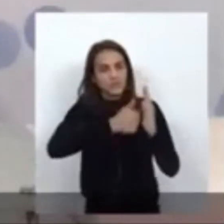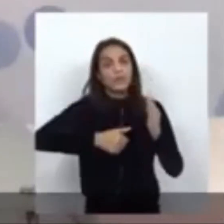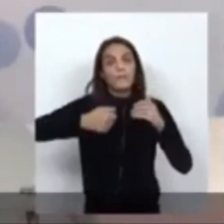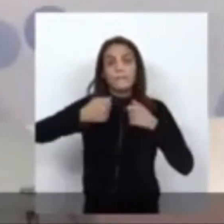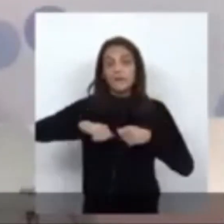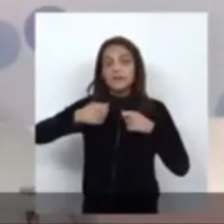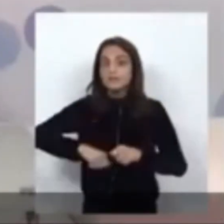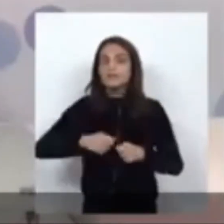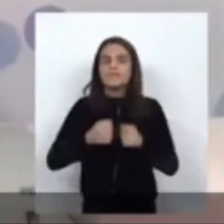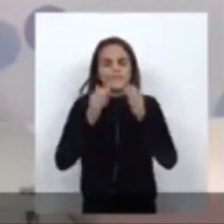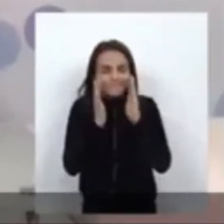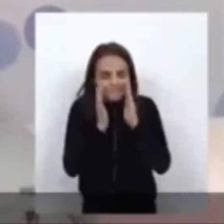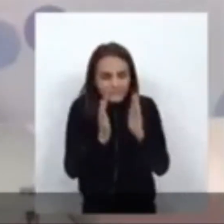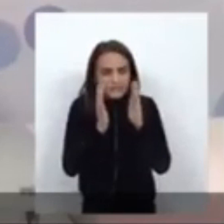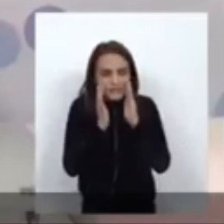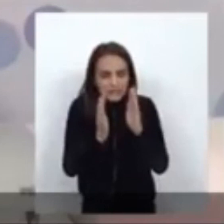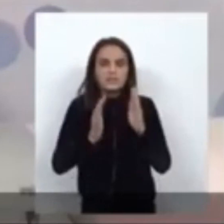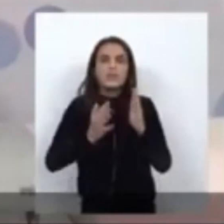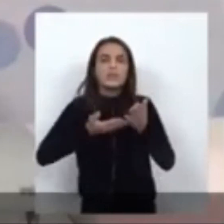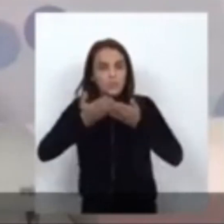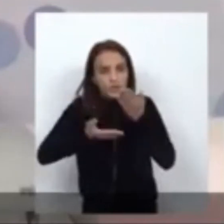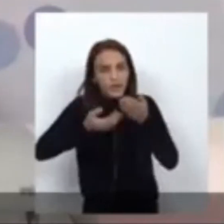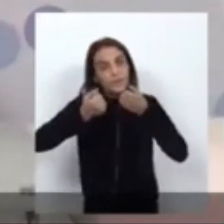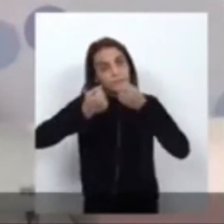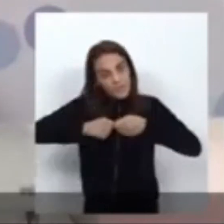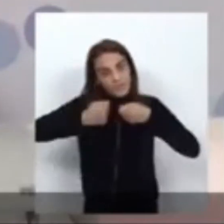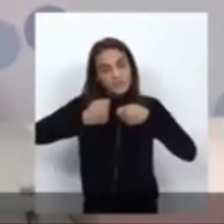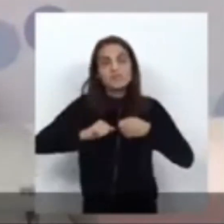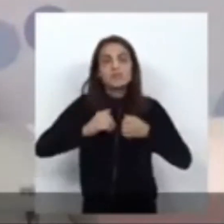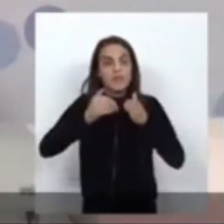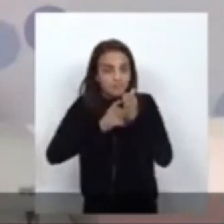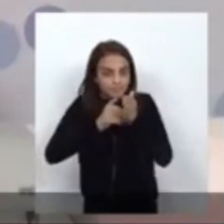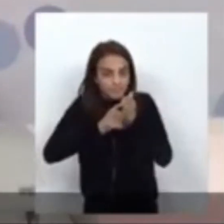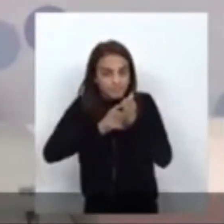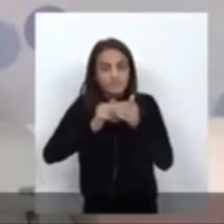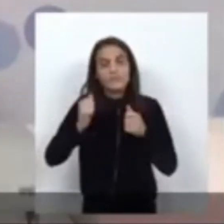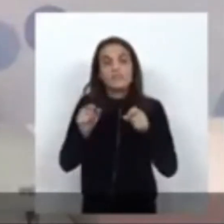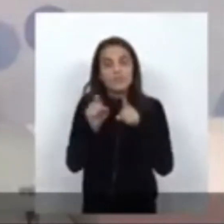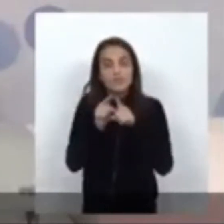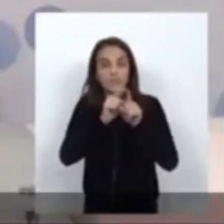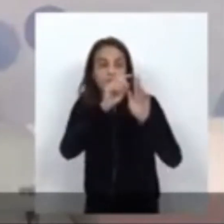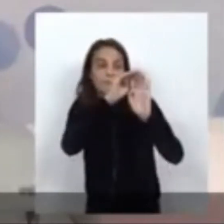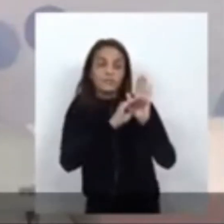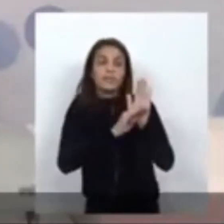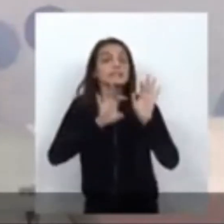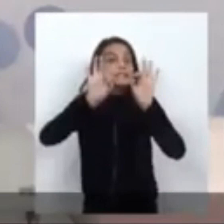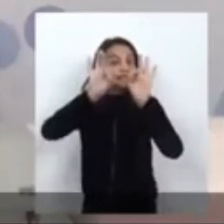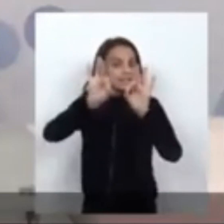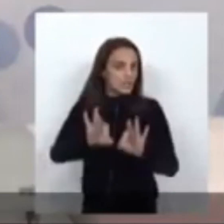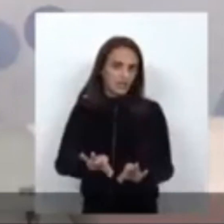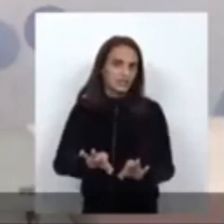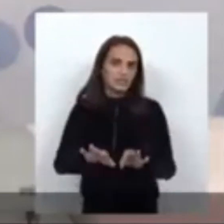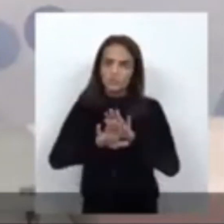feito com muita atenção e cuidado, ele é sigiloso e ele deve ser feito pautado em evidências, né, ele não